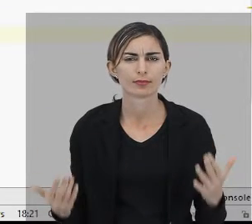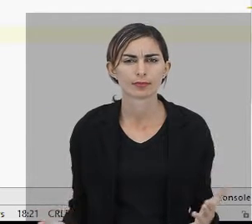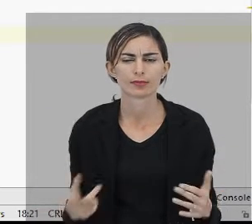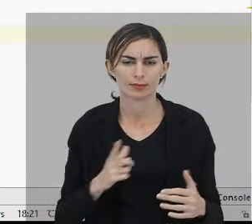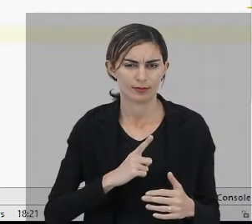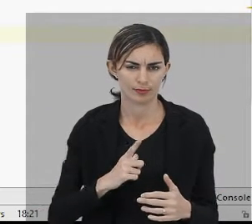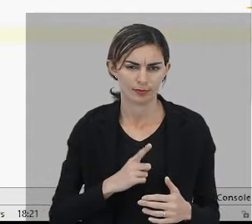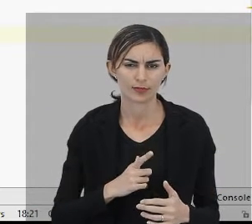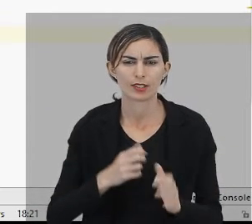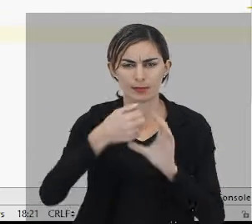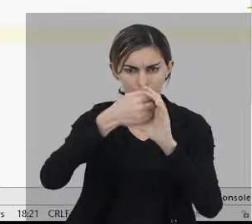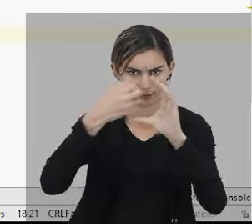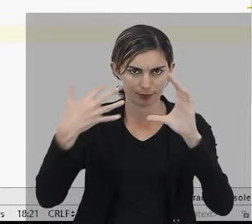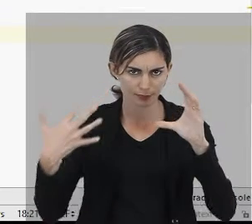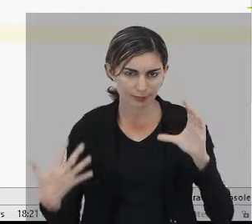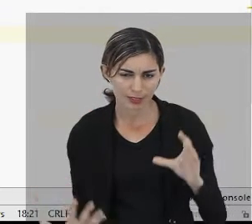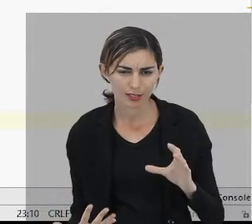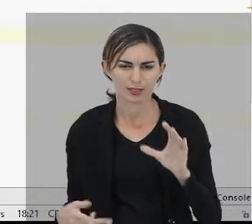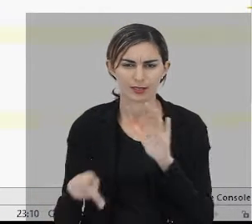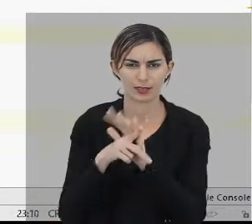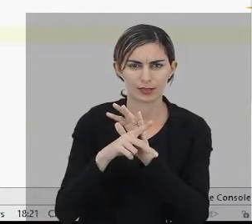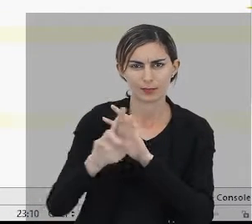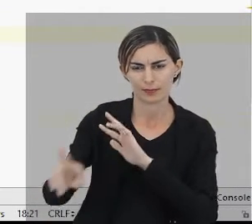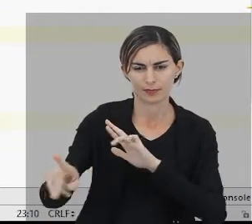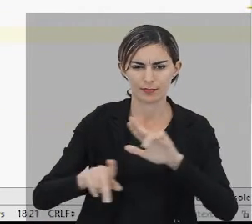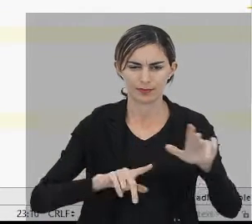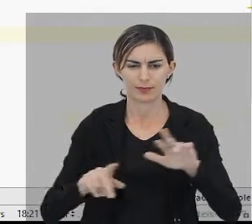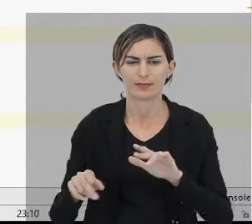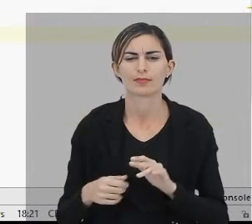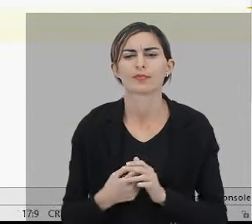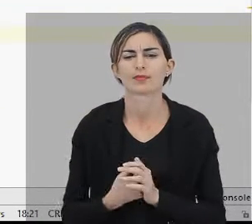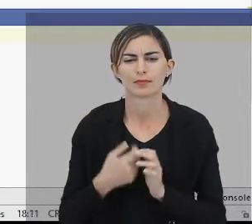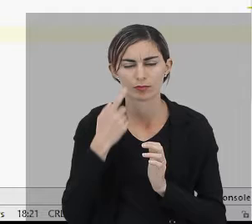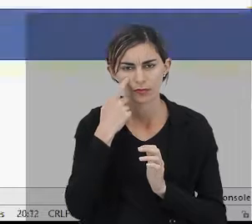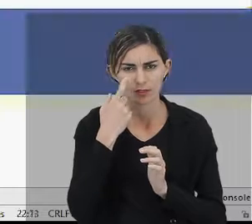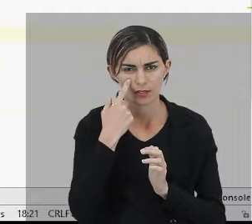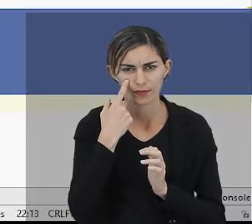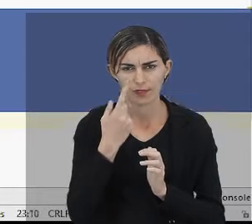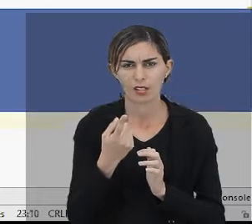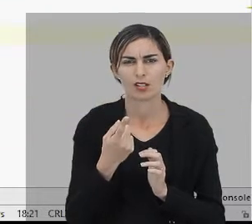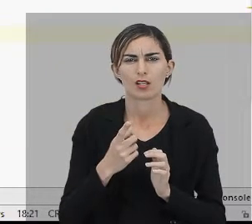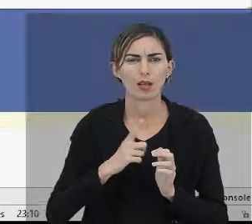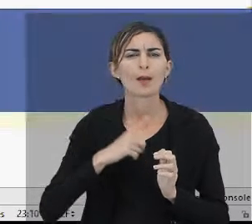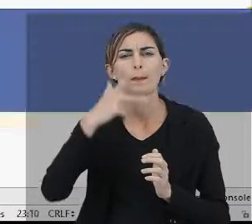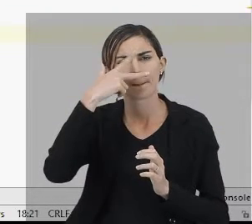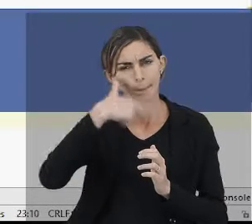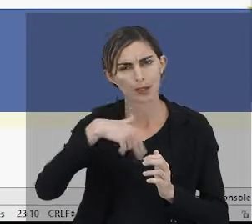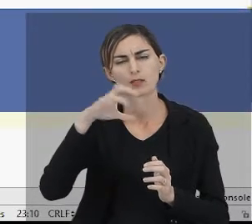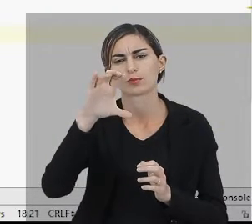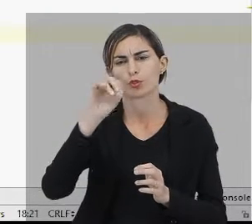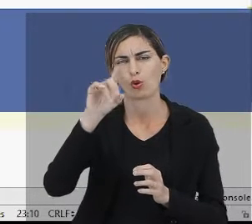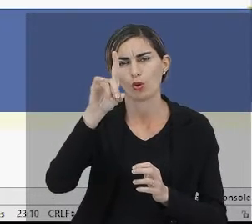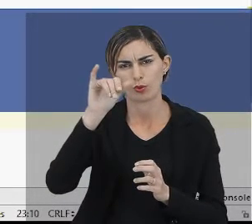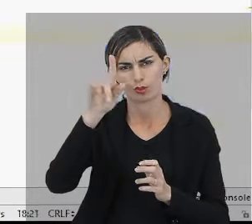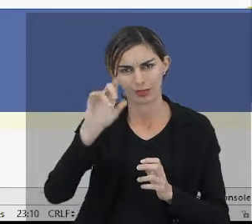Então, existem essas características distintas. Mas observe também que esse aqui é o mesmo código que ele vai fazer, o mesmo